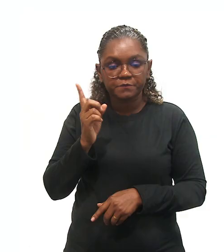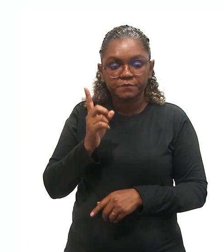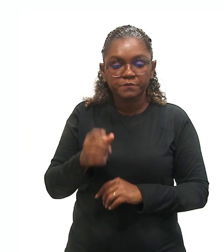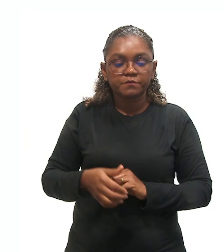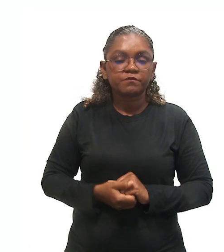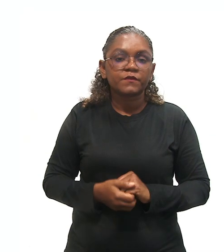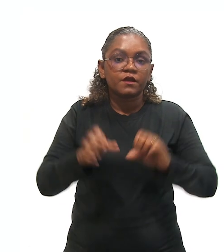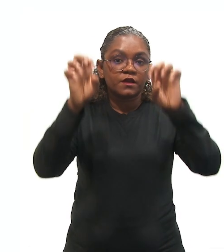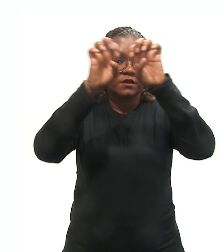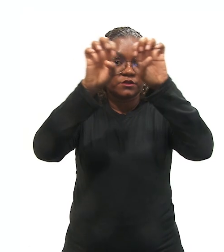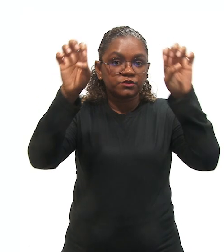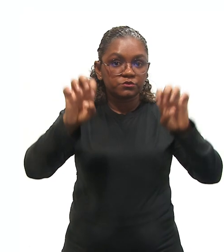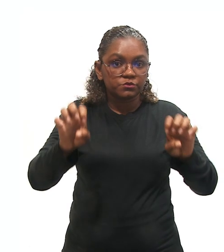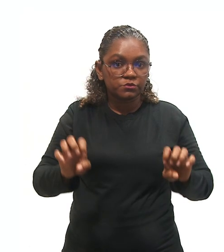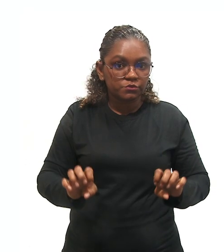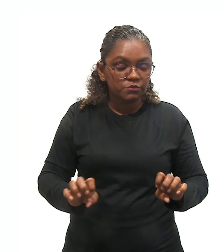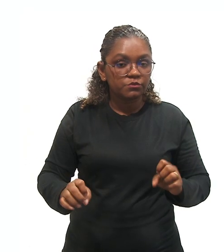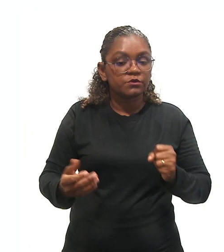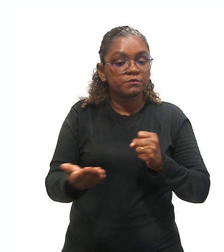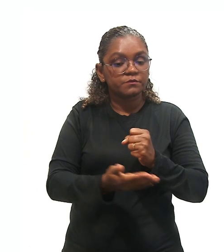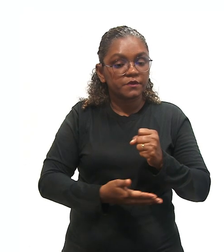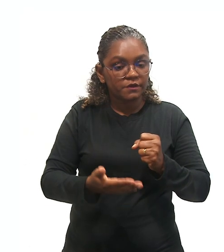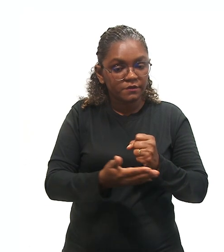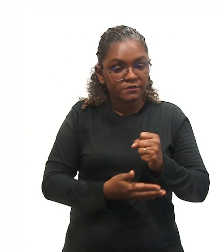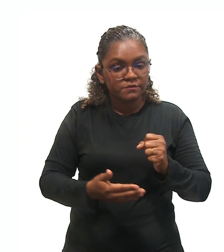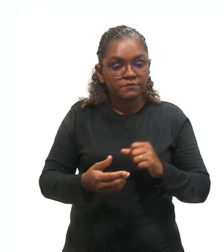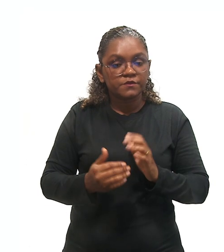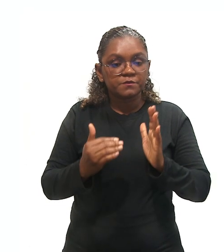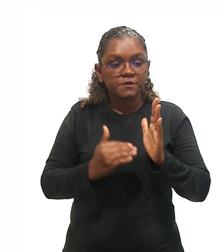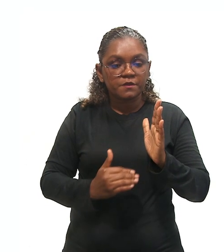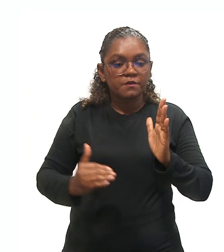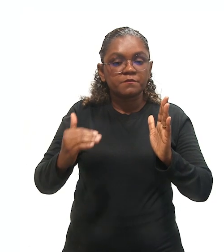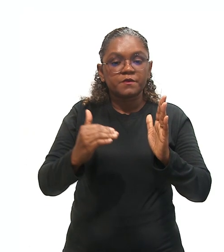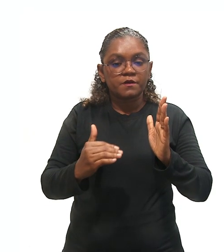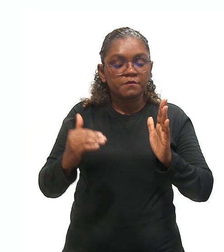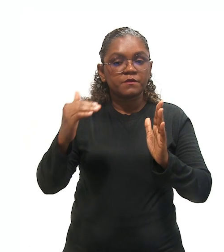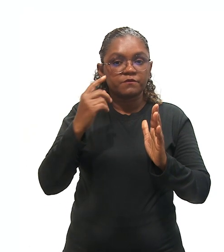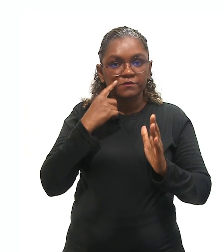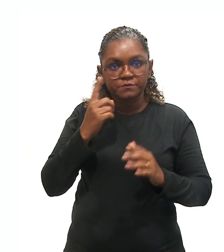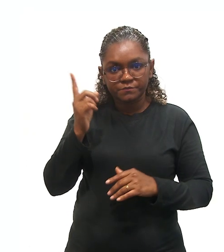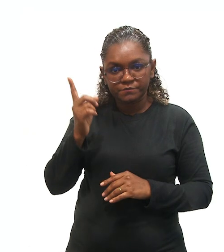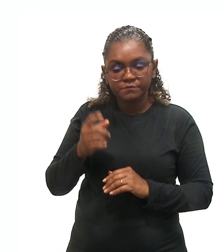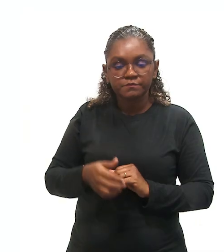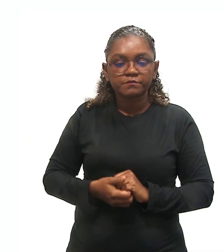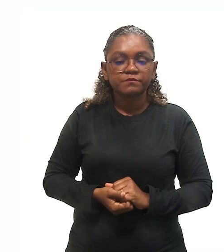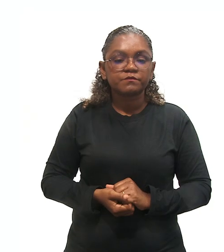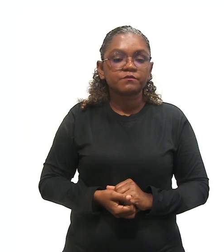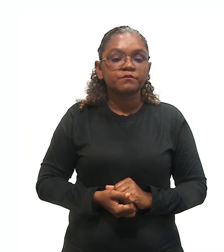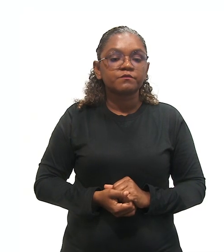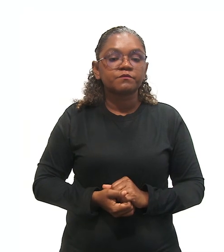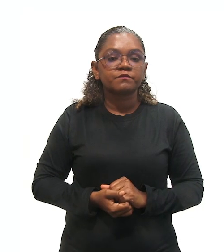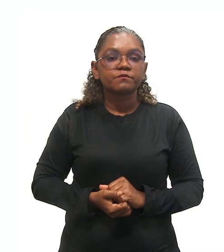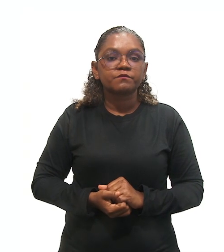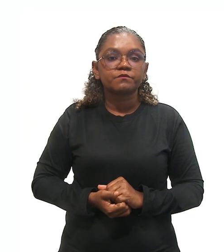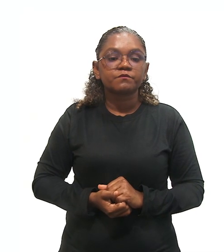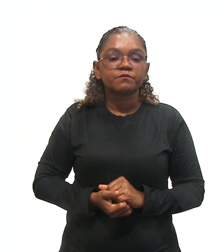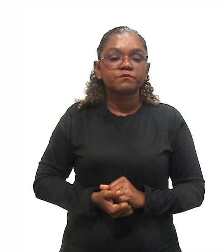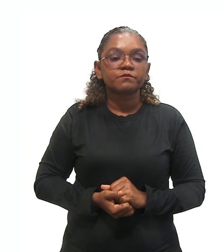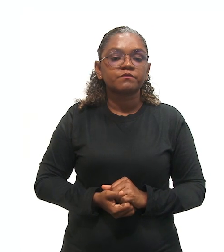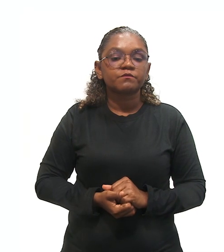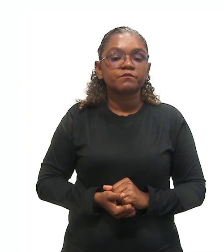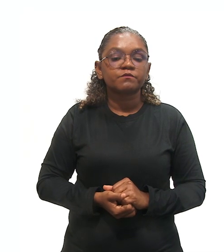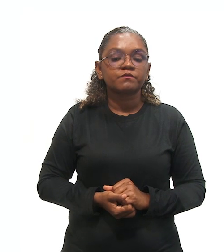possui a seguinte estrutura básica em nível de classe, primeiro nível e grupo, segundo nível.